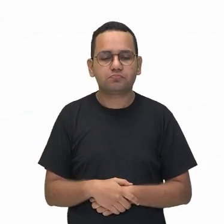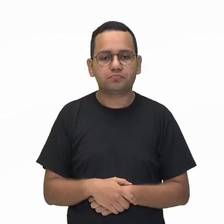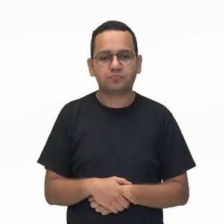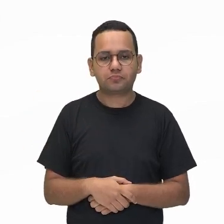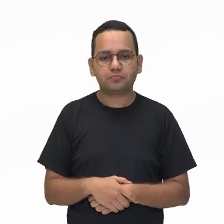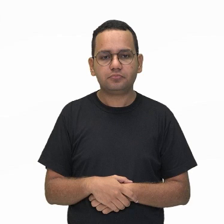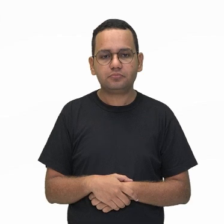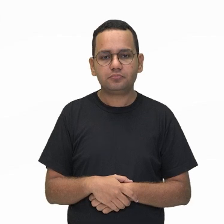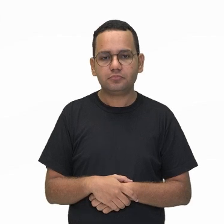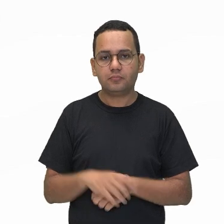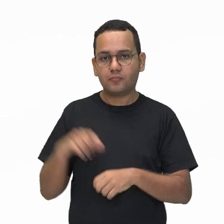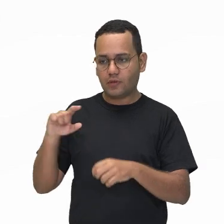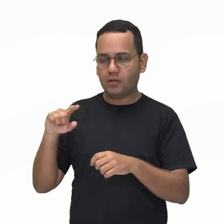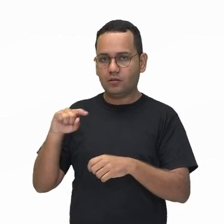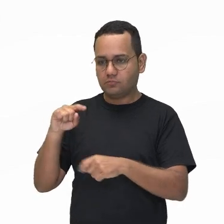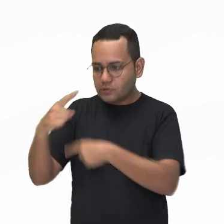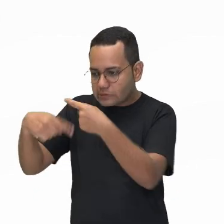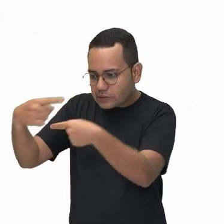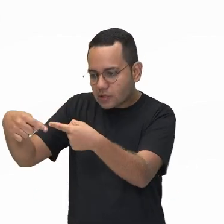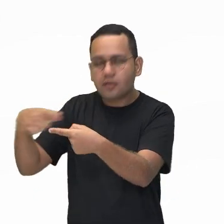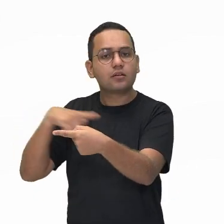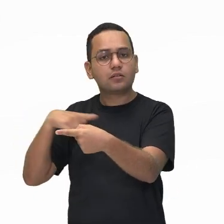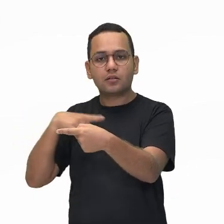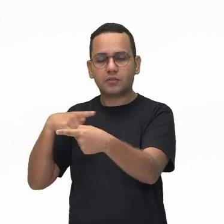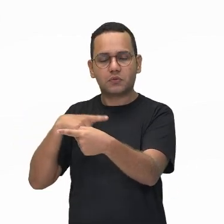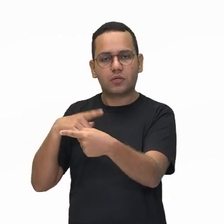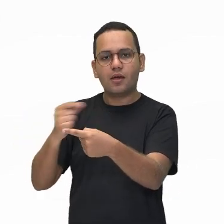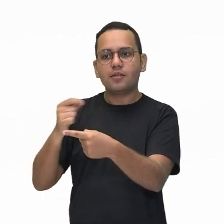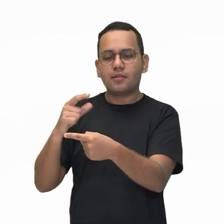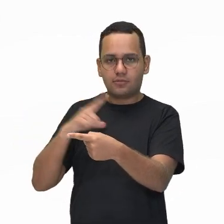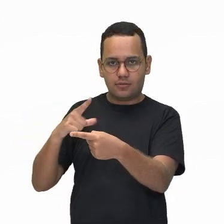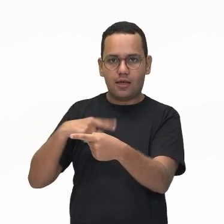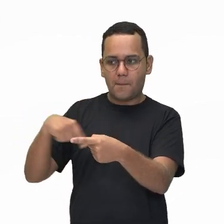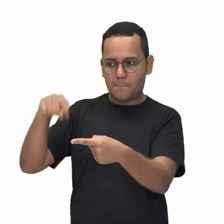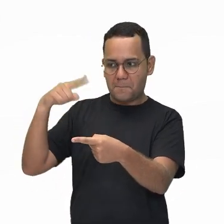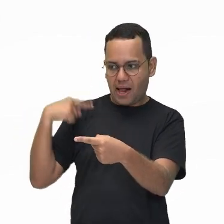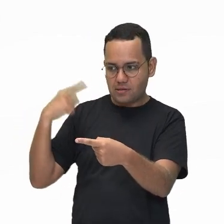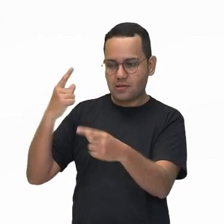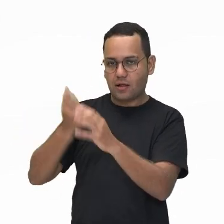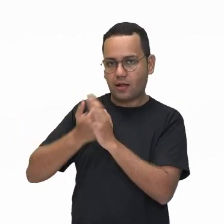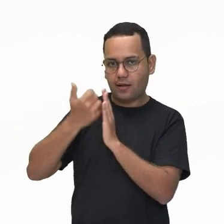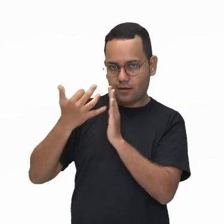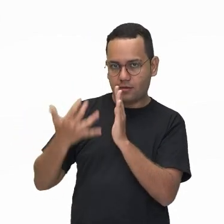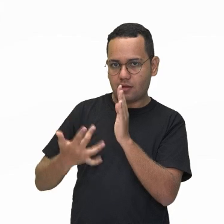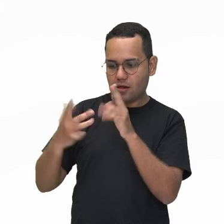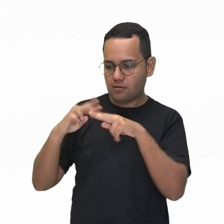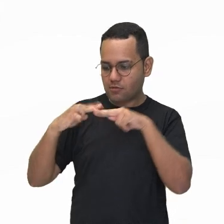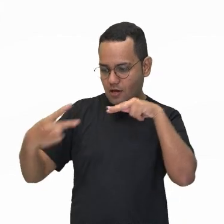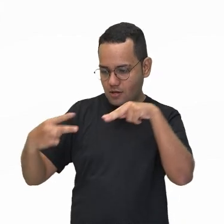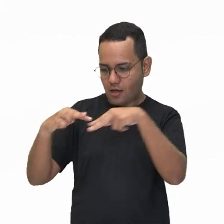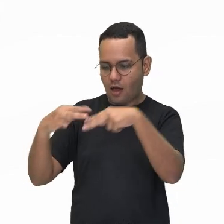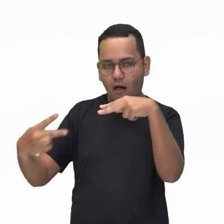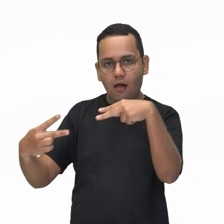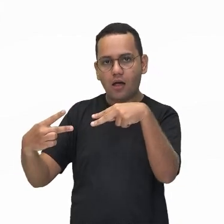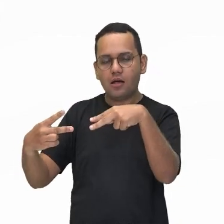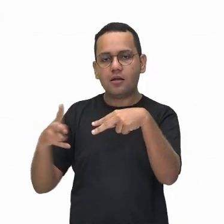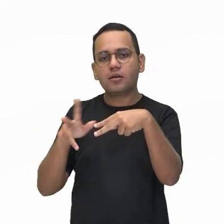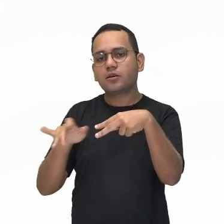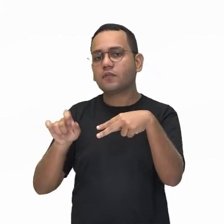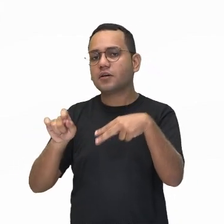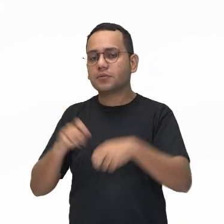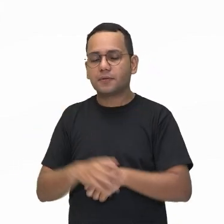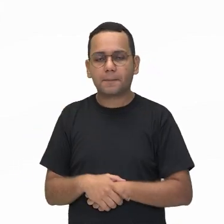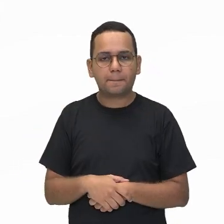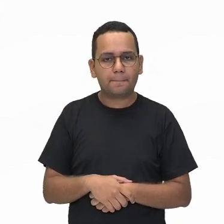esses descendentes, eles trazem consigo as características, né, dali do seu DNA, e que assim permitiu com